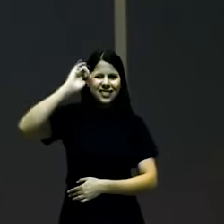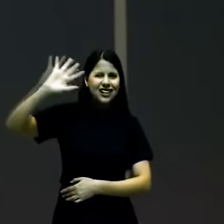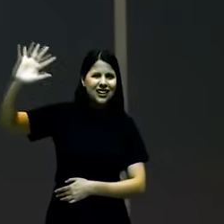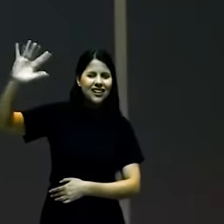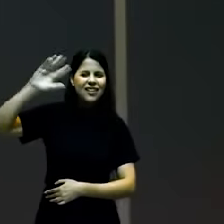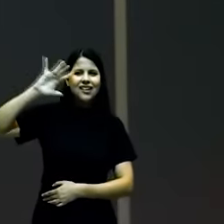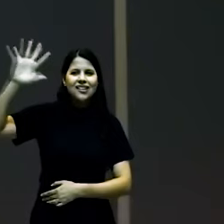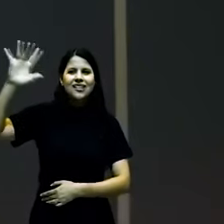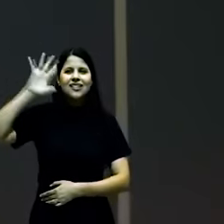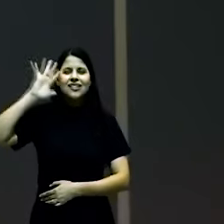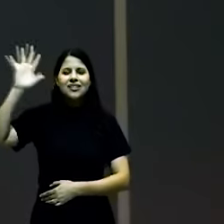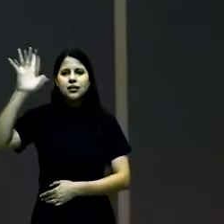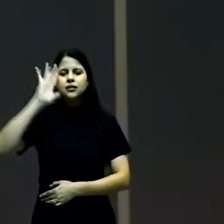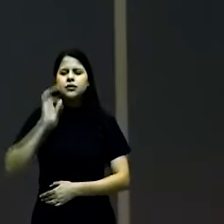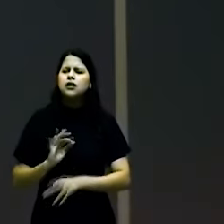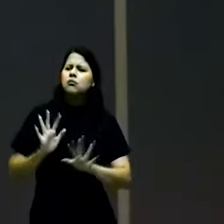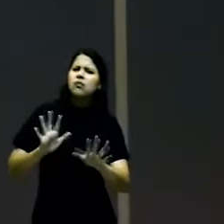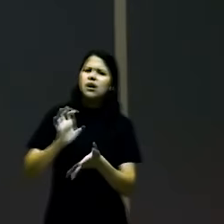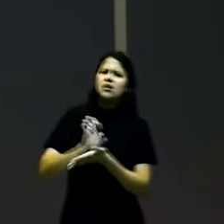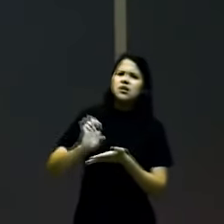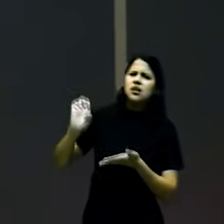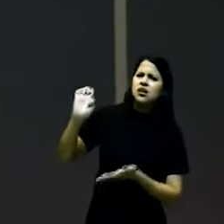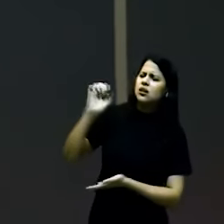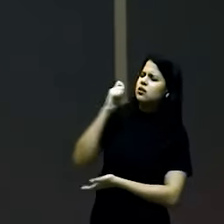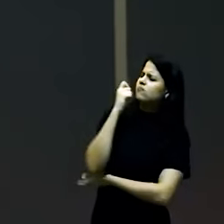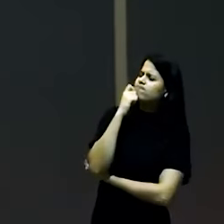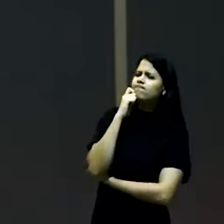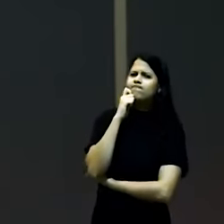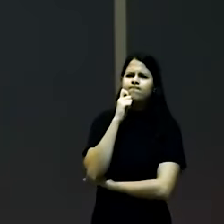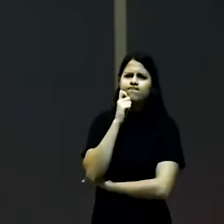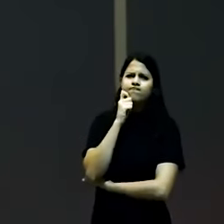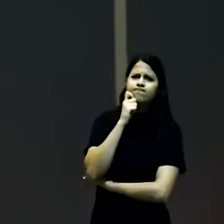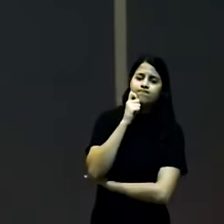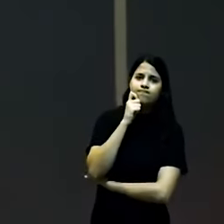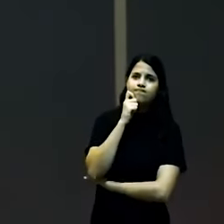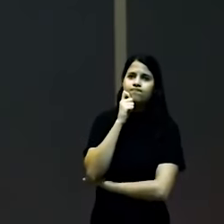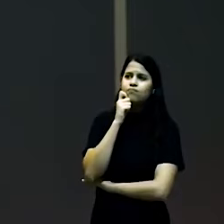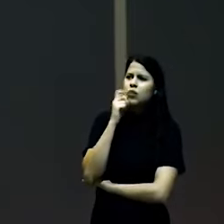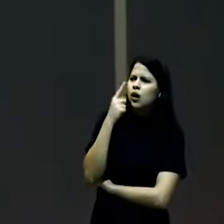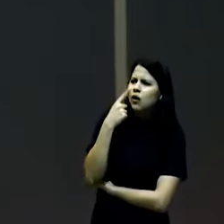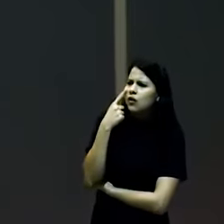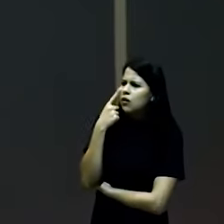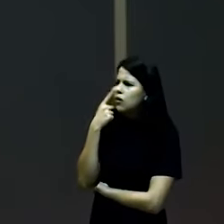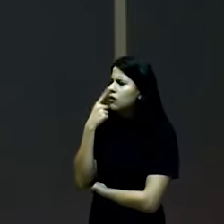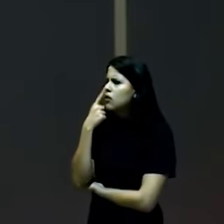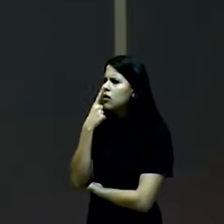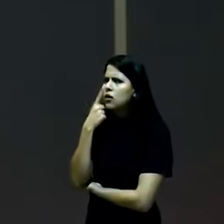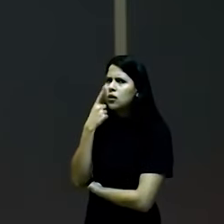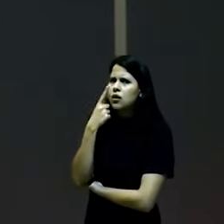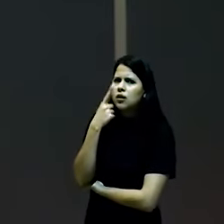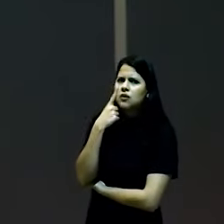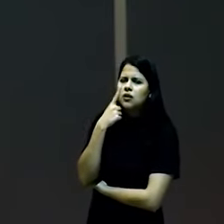E sabe o que Elias faz? O texto diz que quando Elias ouve isso, cobre